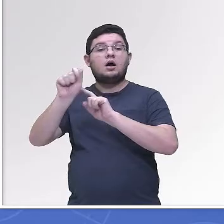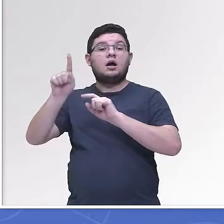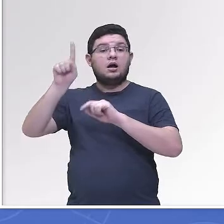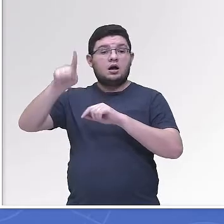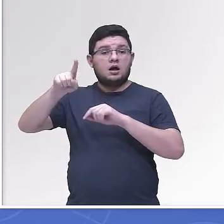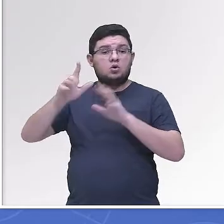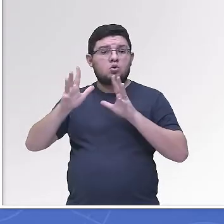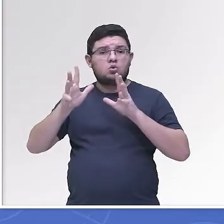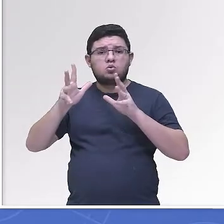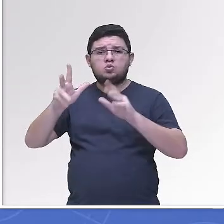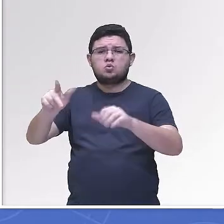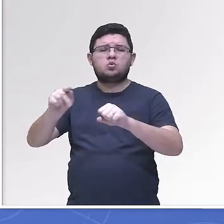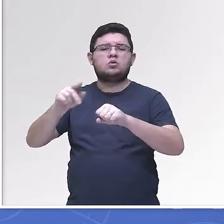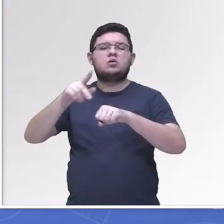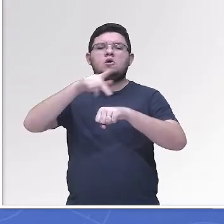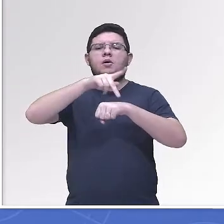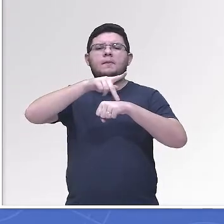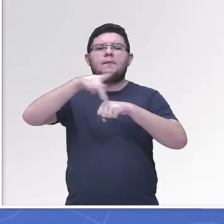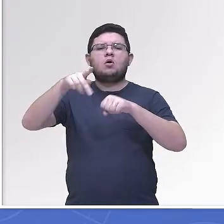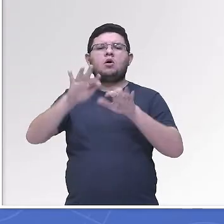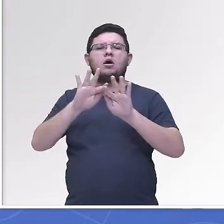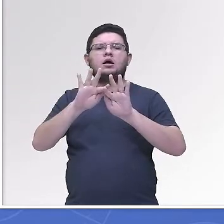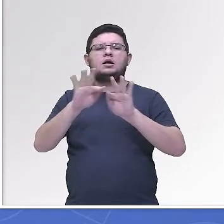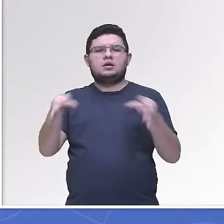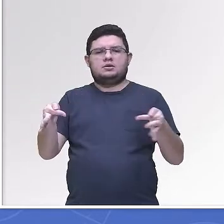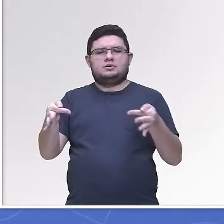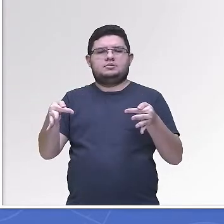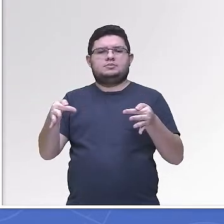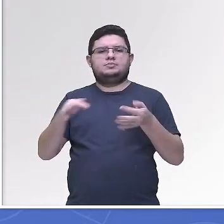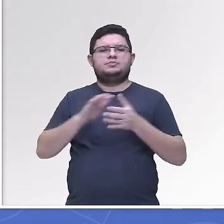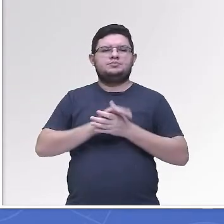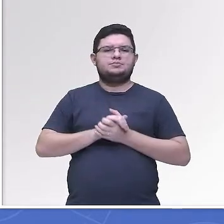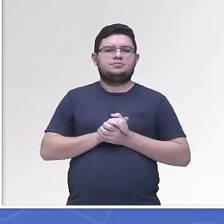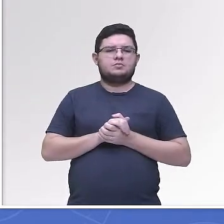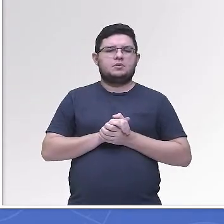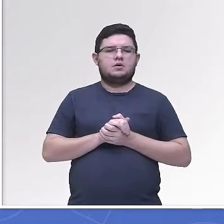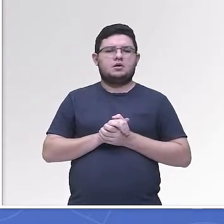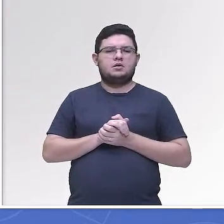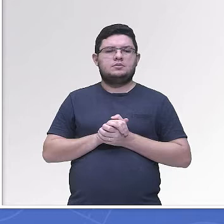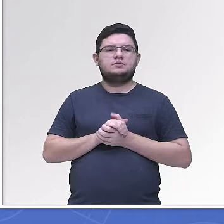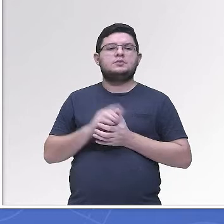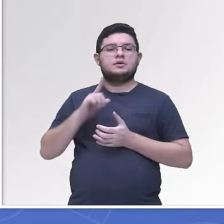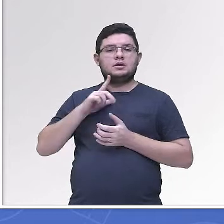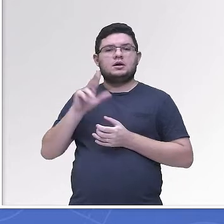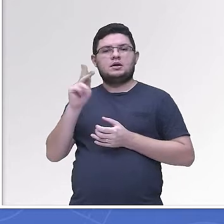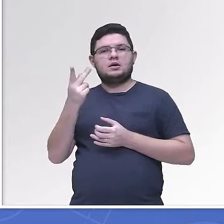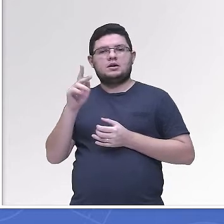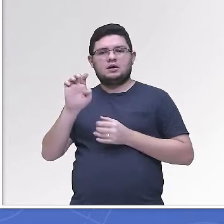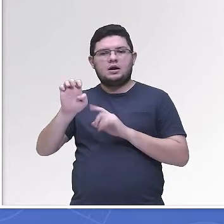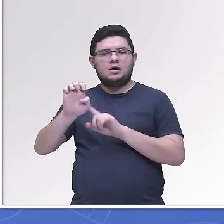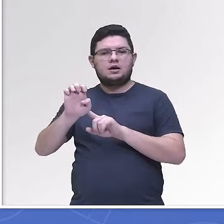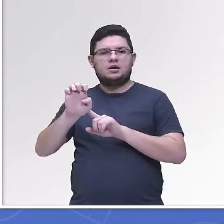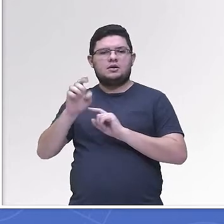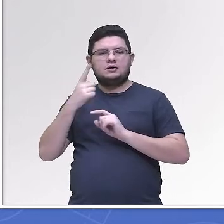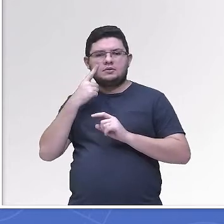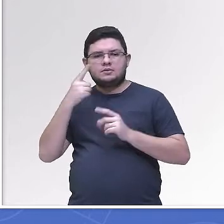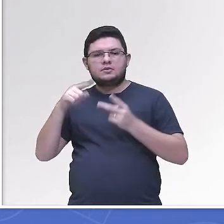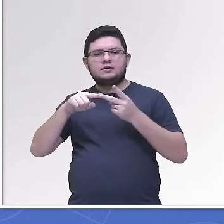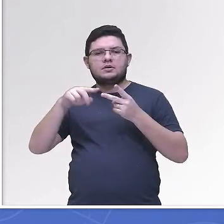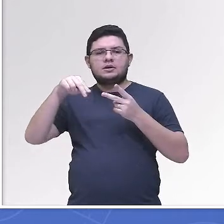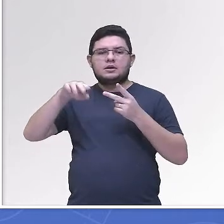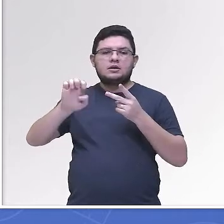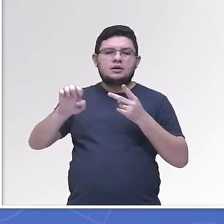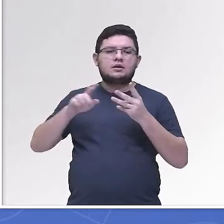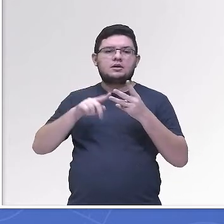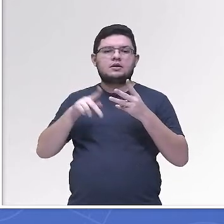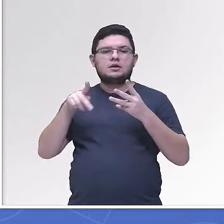Todos eles são substâncias puras simples. Temos aqui hélio, neônio, criptônio,